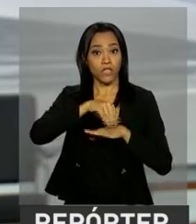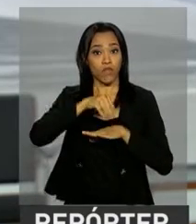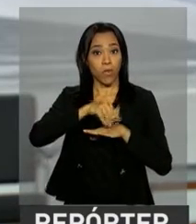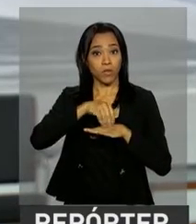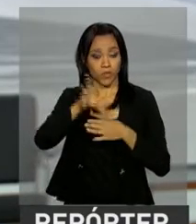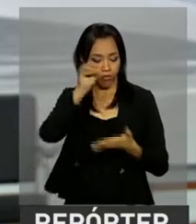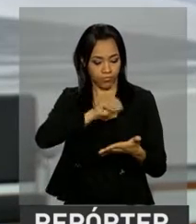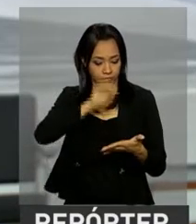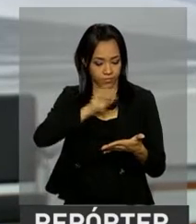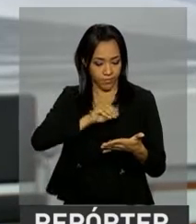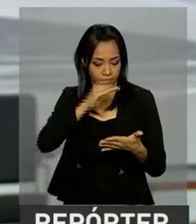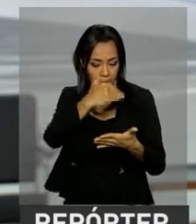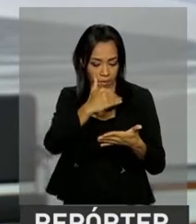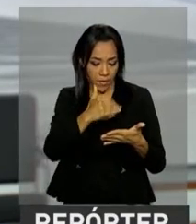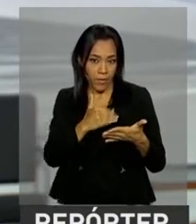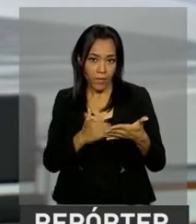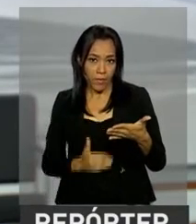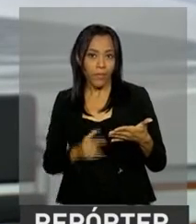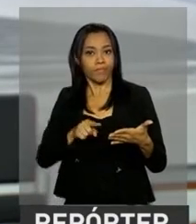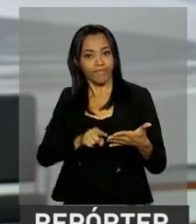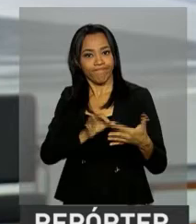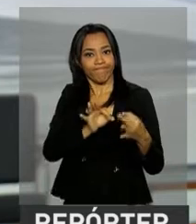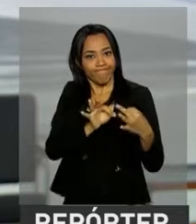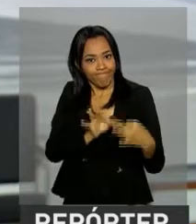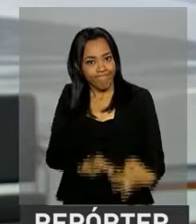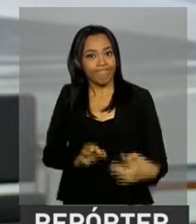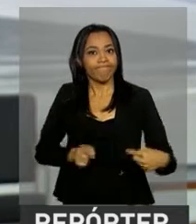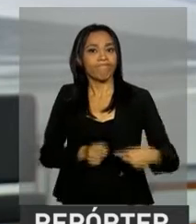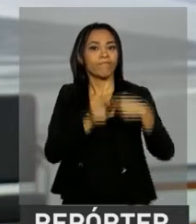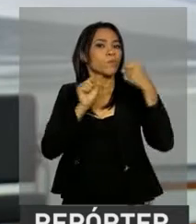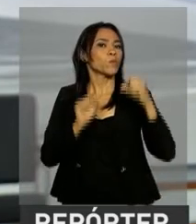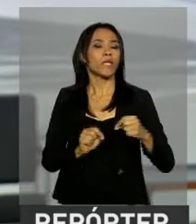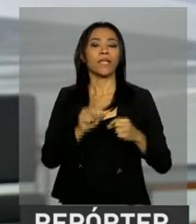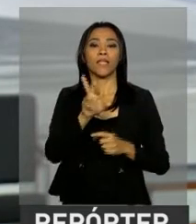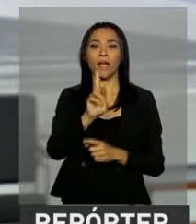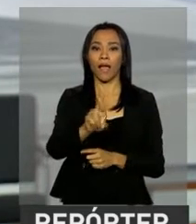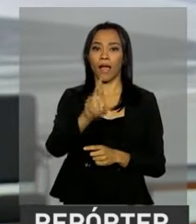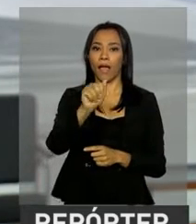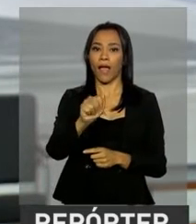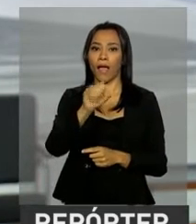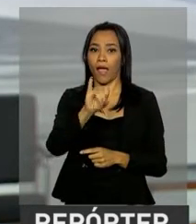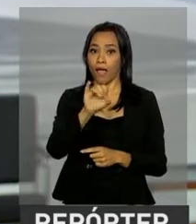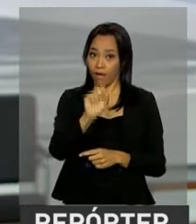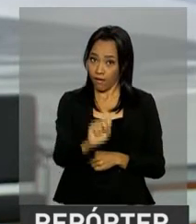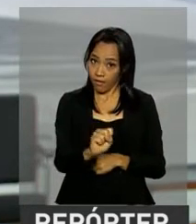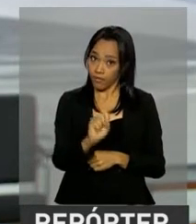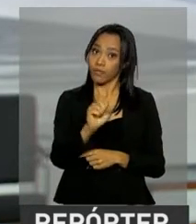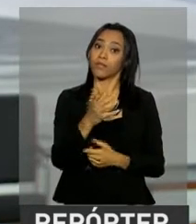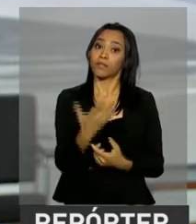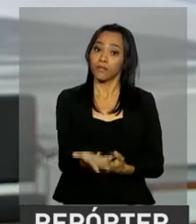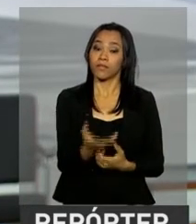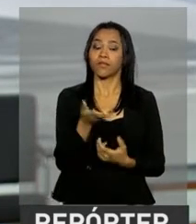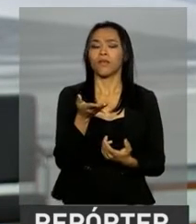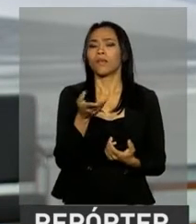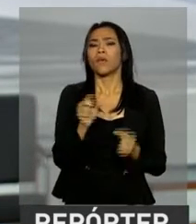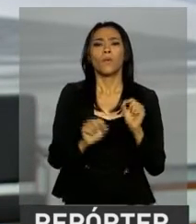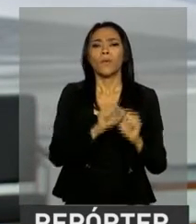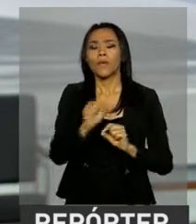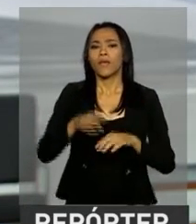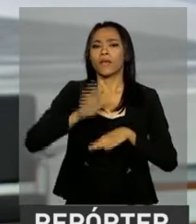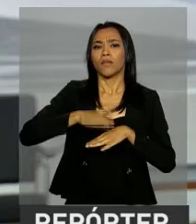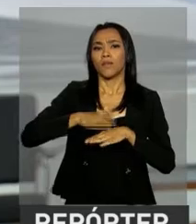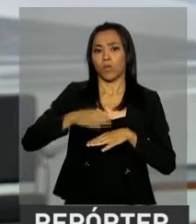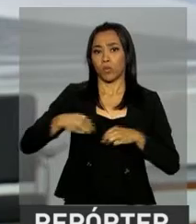informações os dados do trabalhador na rais relação anual de informações sociais segundo o ministério do